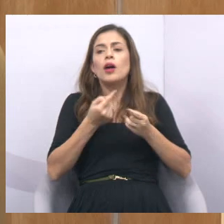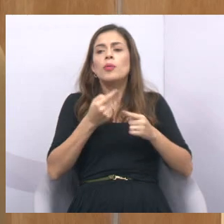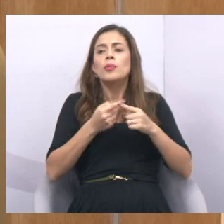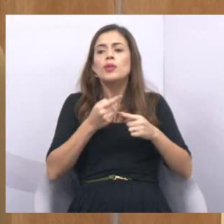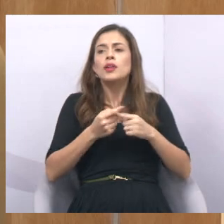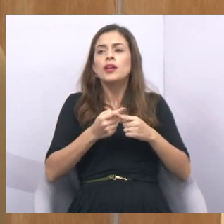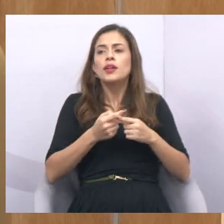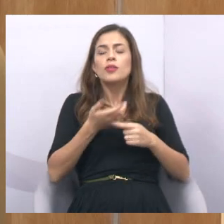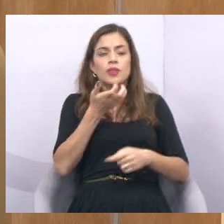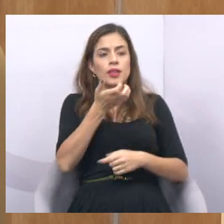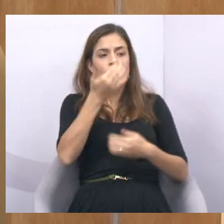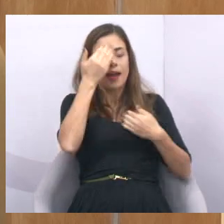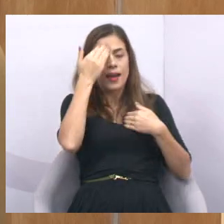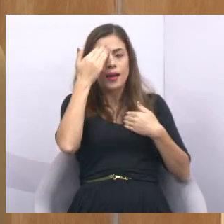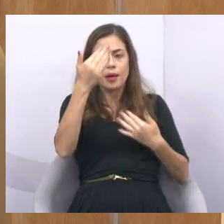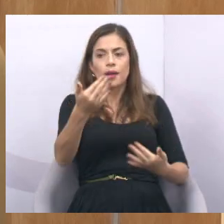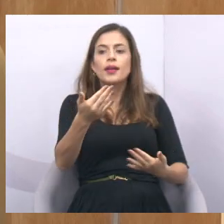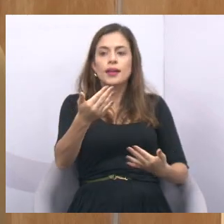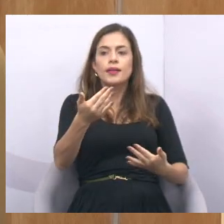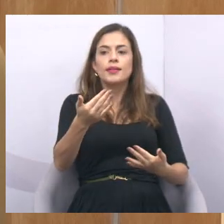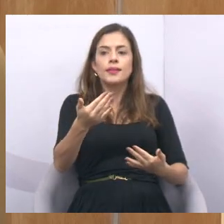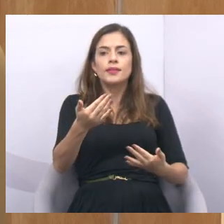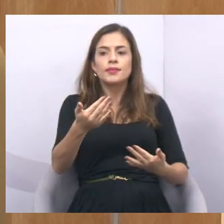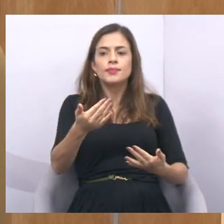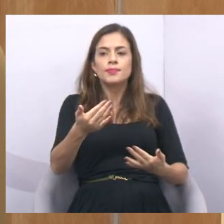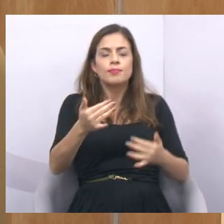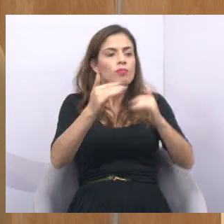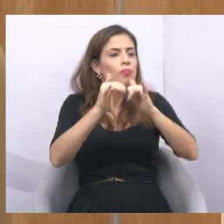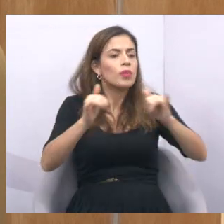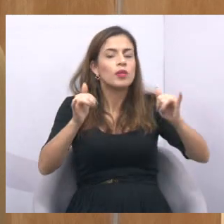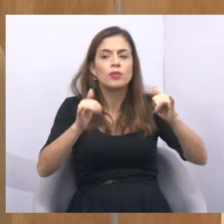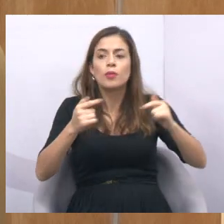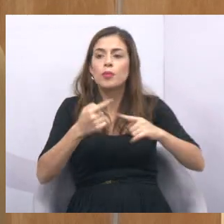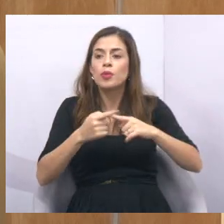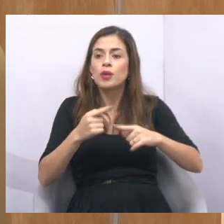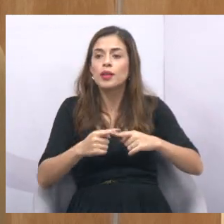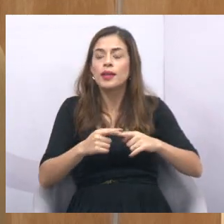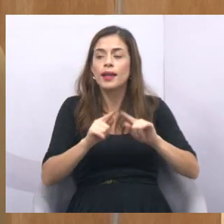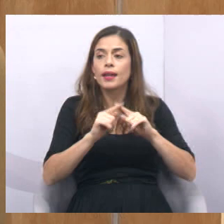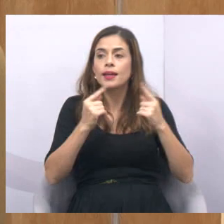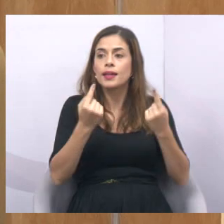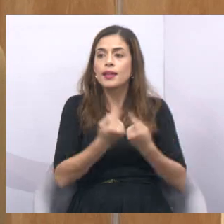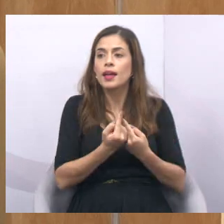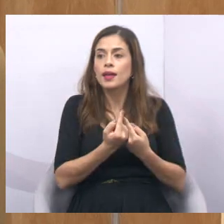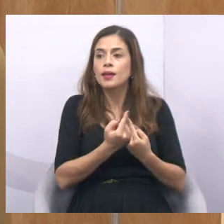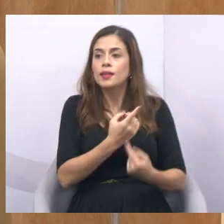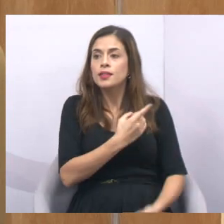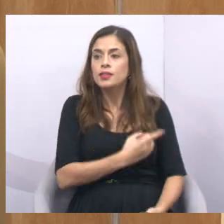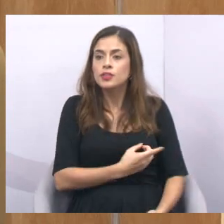fazer um agradecimento a ele público, porque a equipe que eu dirigi